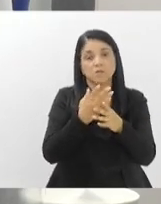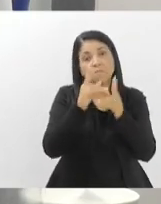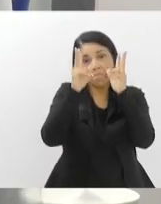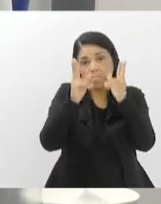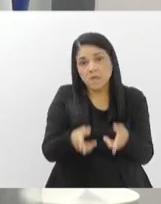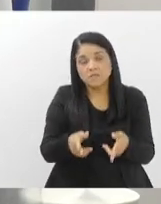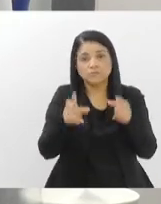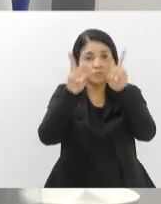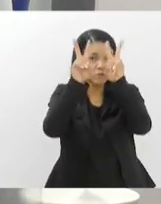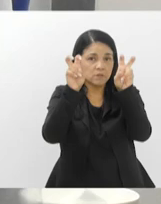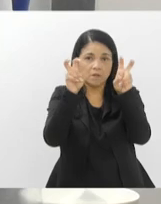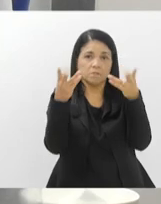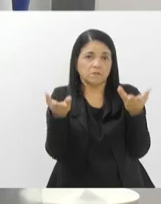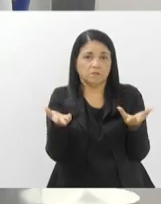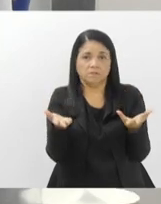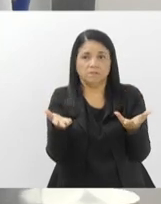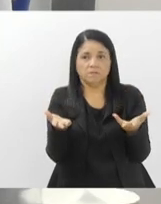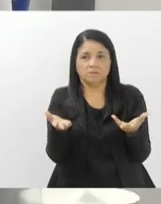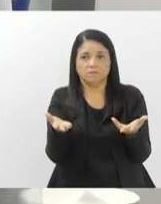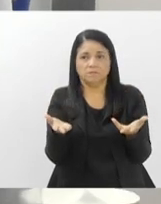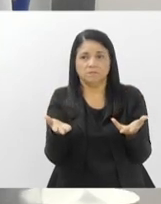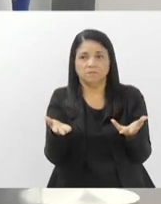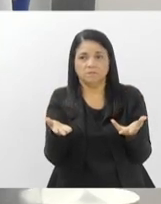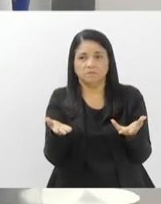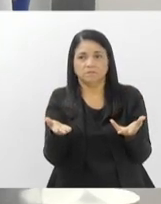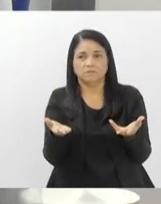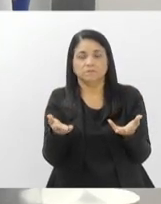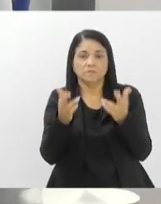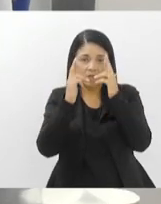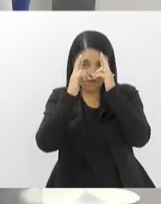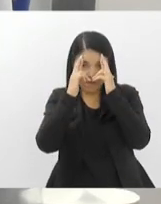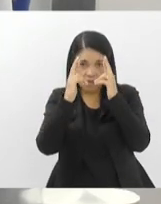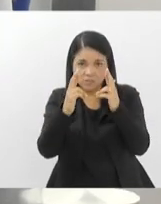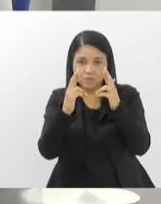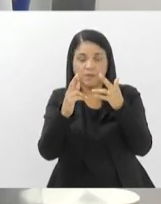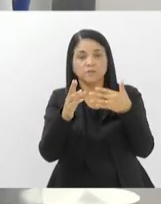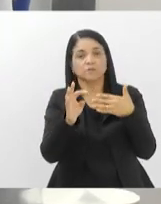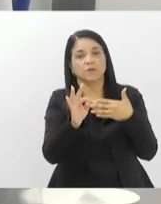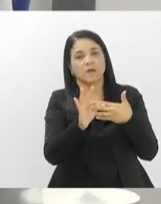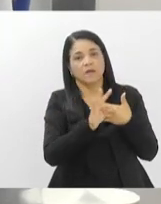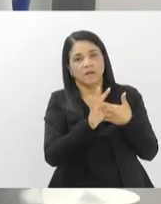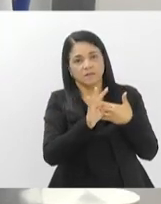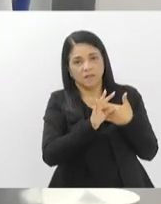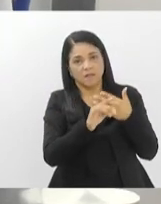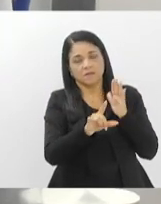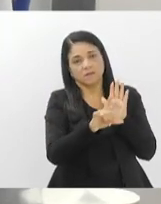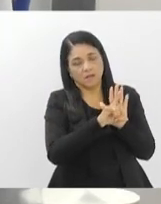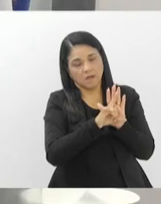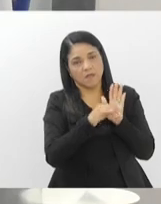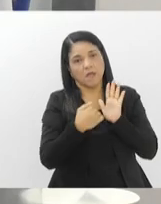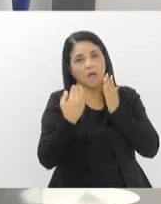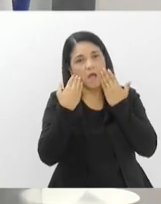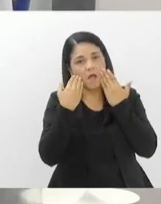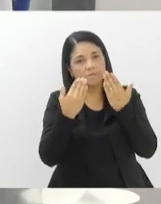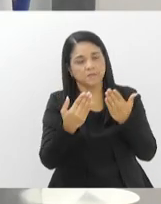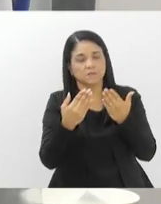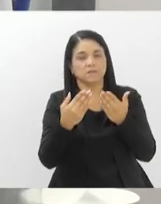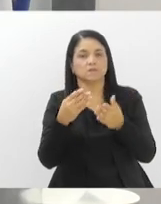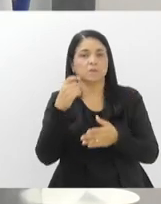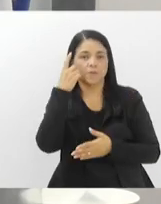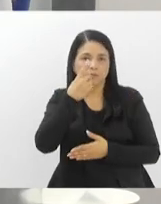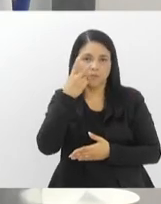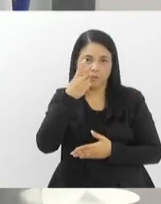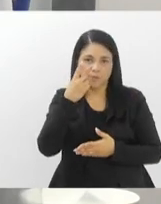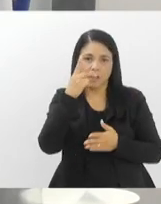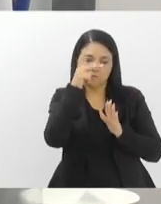ali muito mais simples. Na verdade, com todo respeito à técnica legislativa apresentada pela autora desse PL